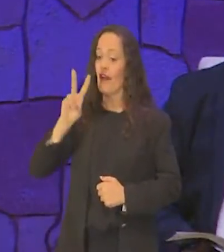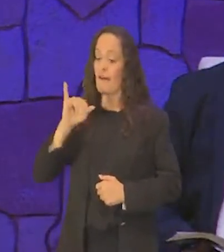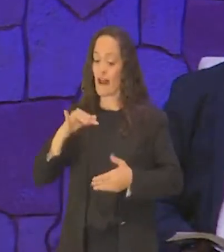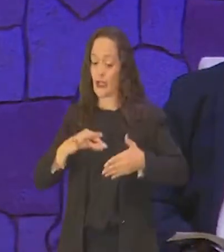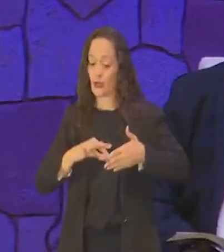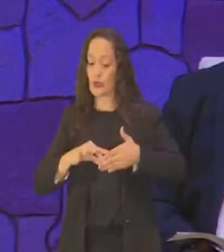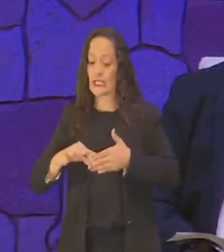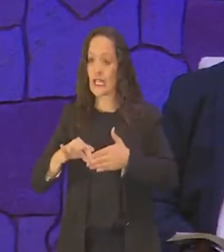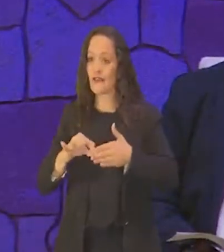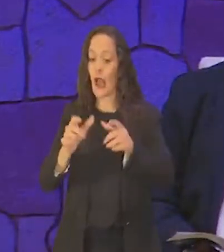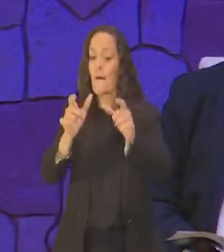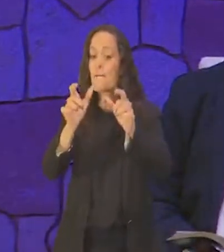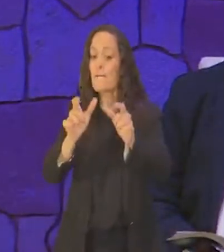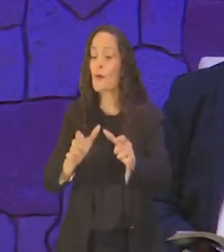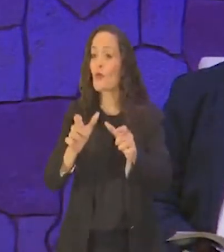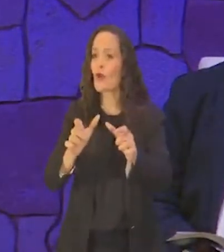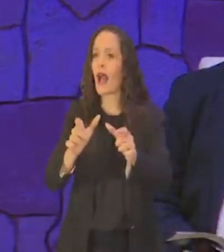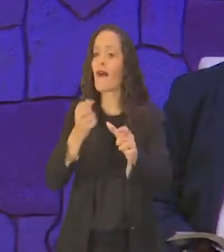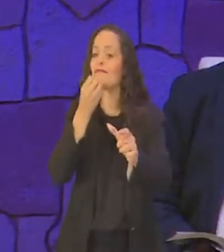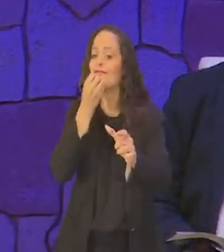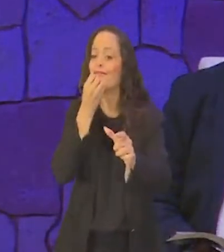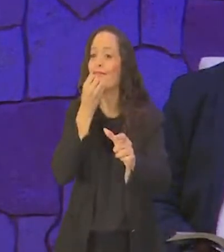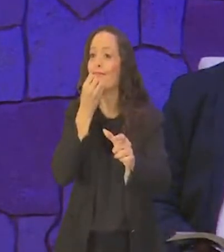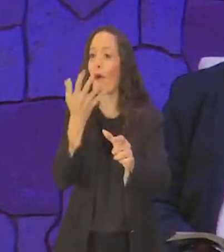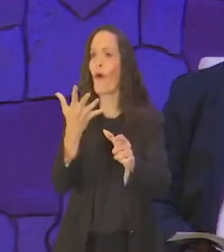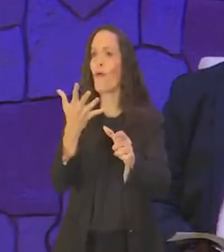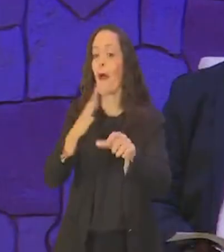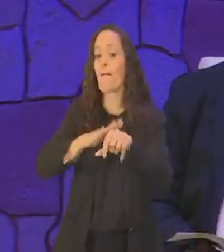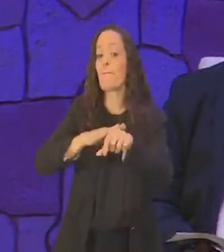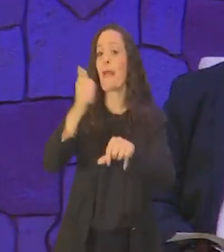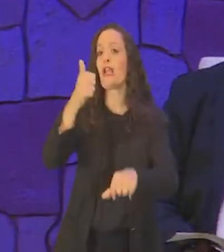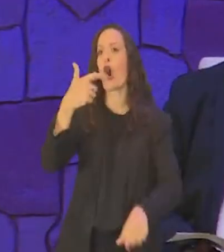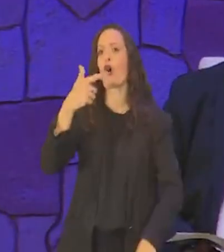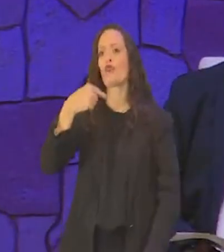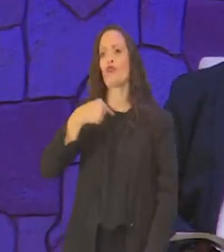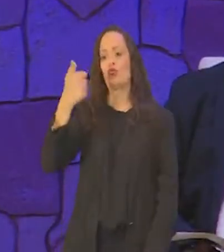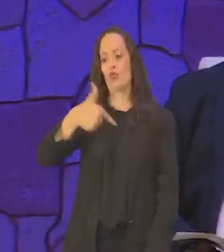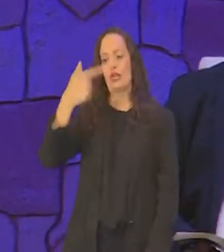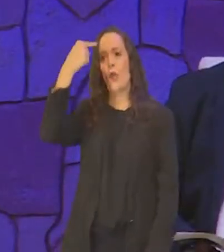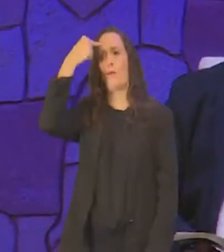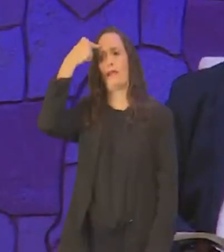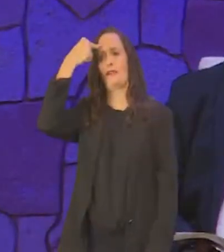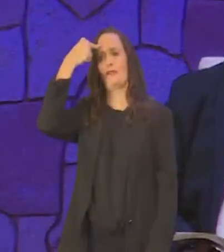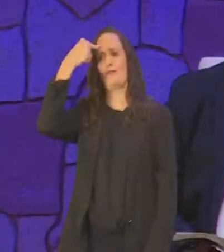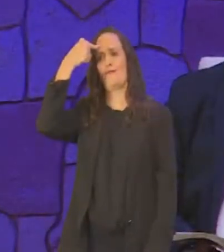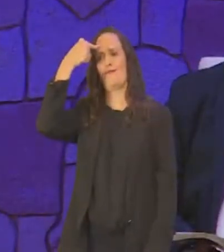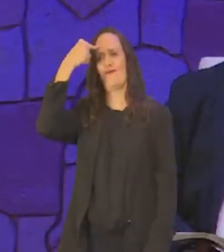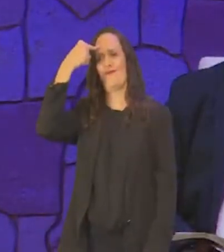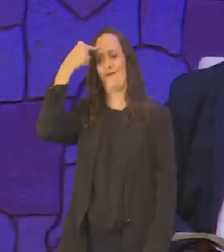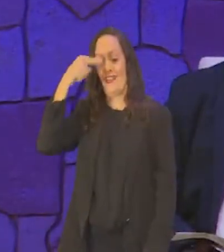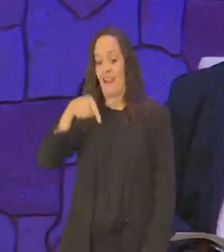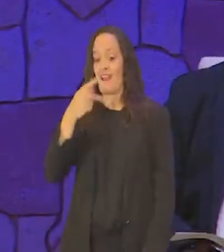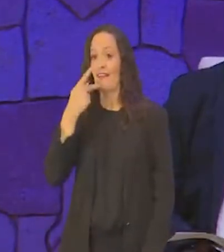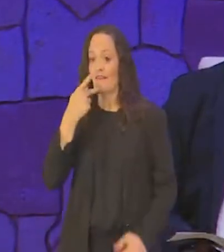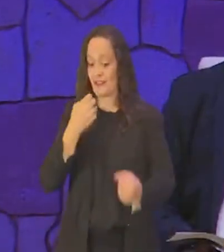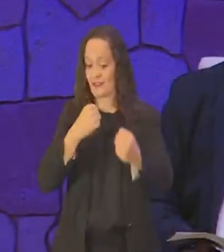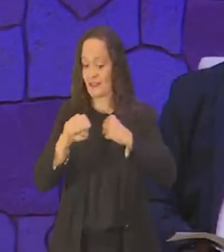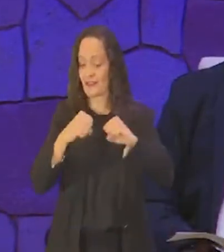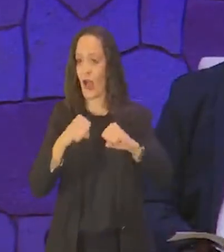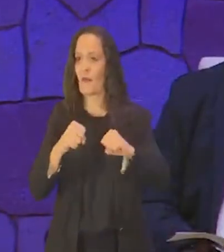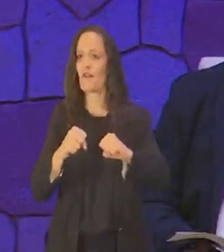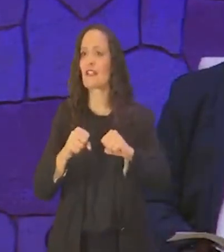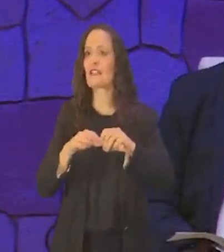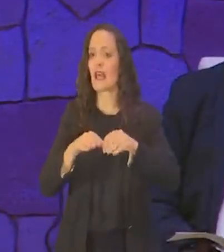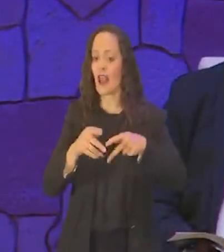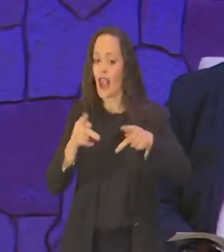um lugar de recompensa. Davi declara, preparas uma mesa na presença dos meus inimigos, dos meus adversários, o